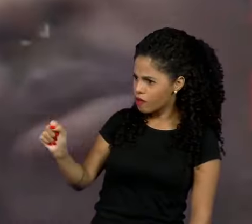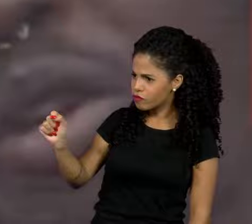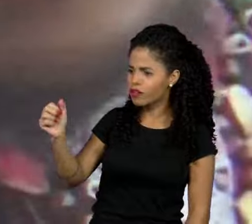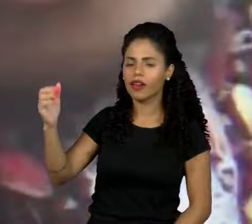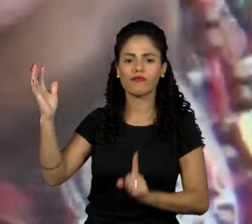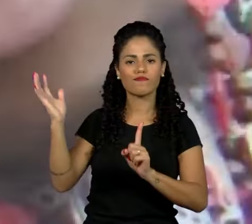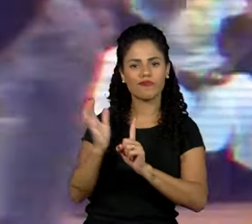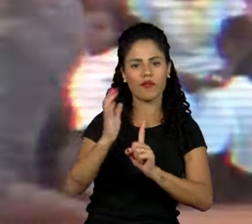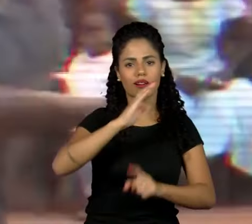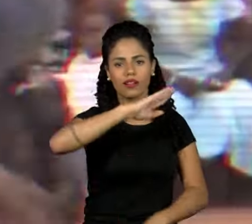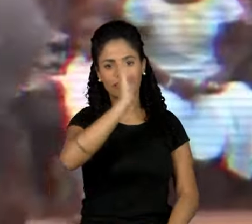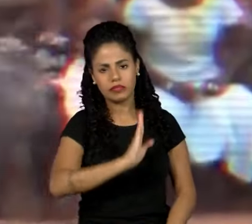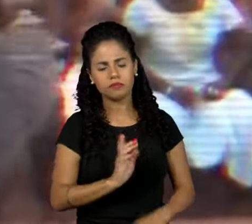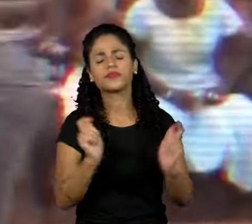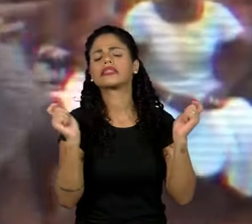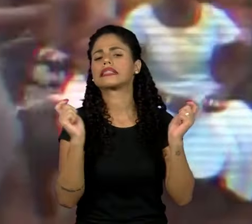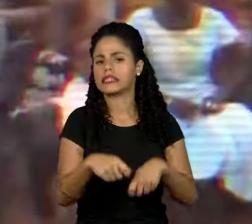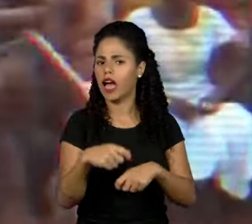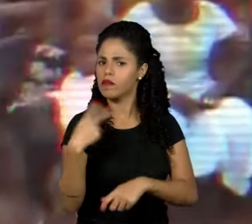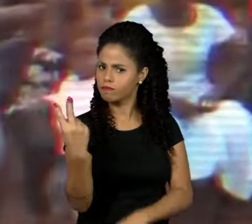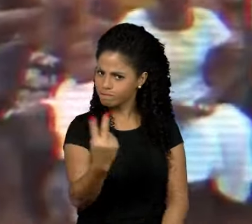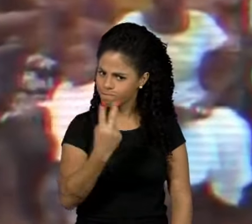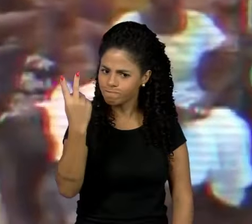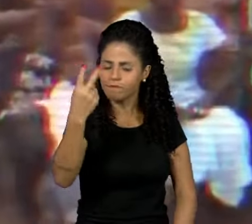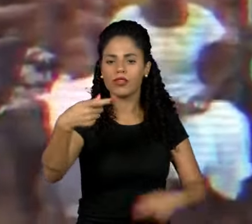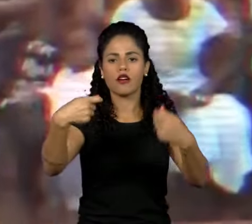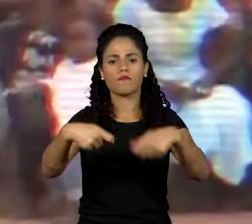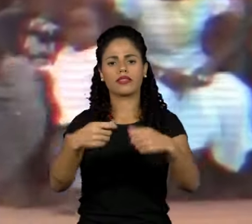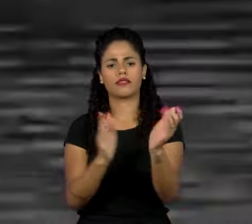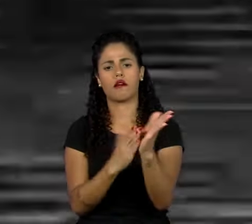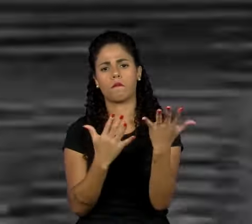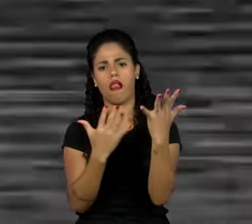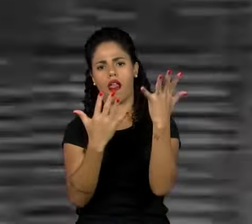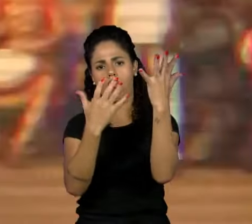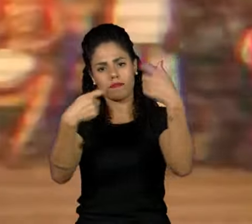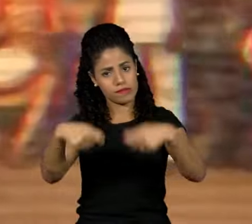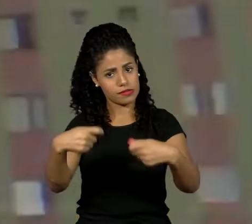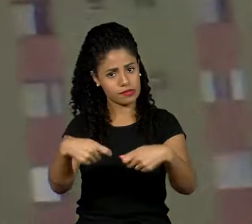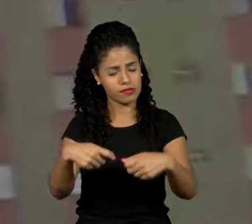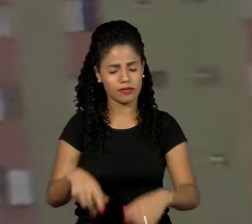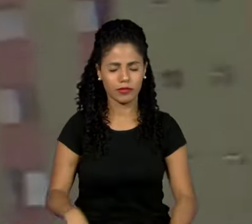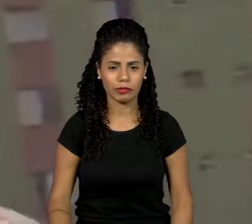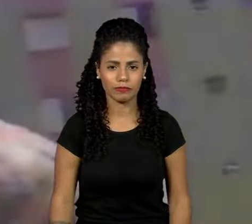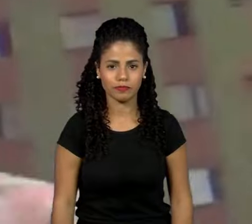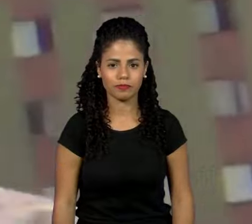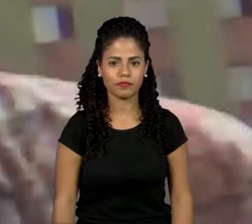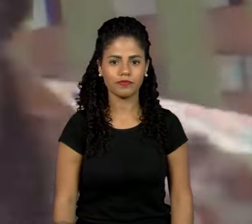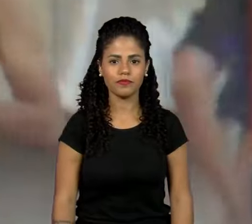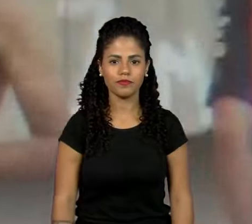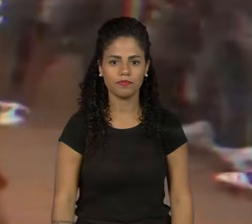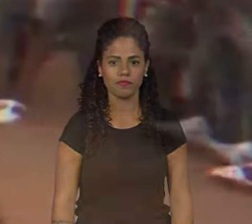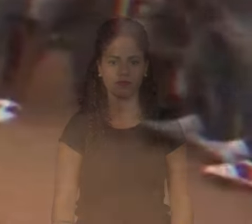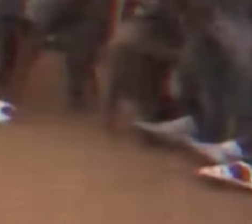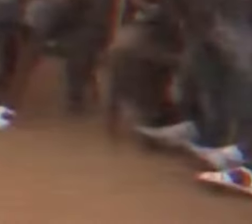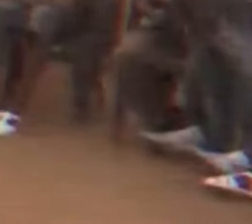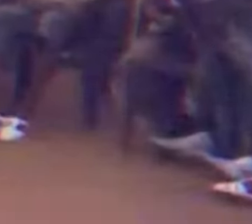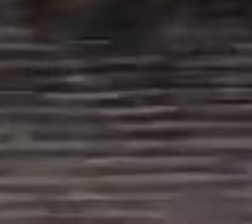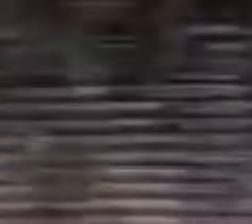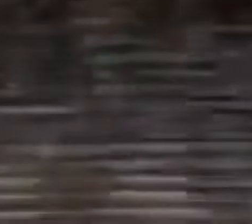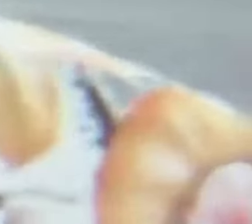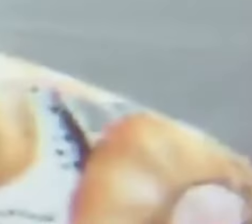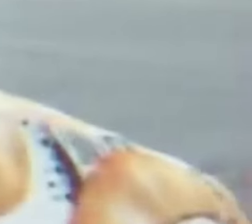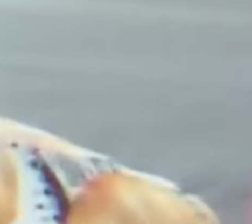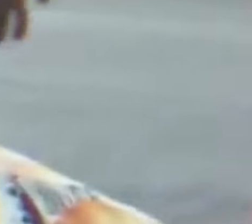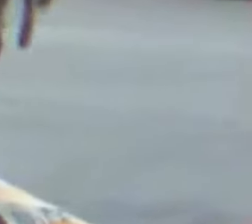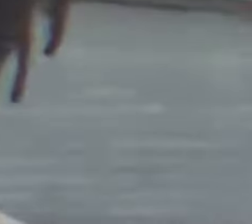negra e que ela pode ser valorizada e glorificada. Amores e confusões, curas e contusões, fazendo minha mala do